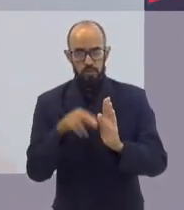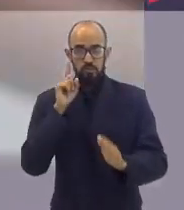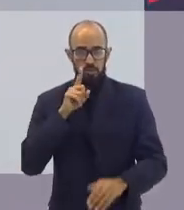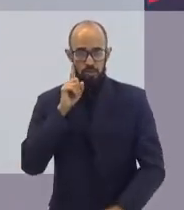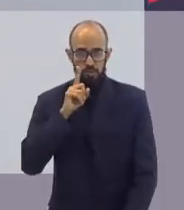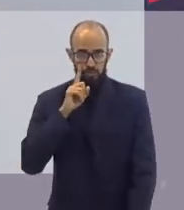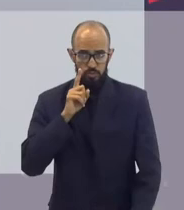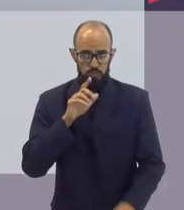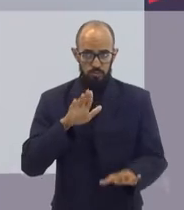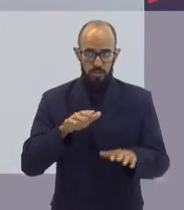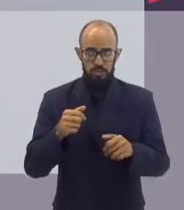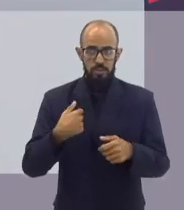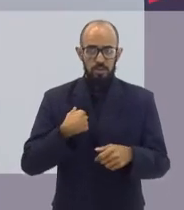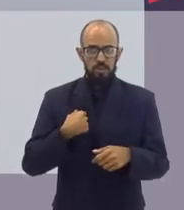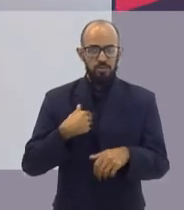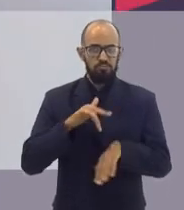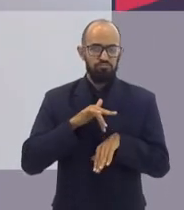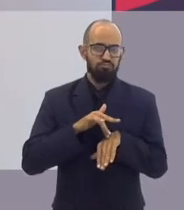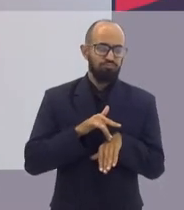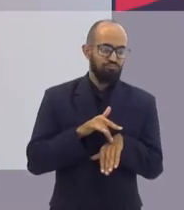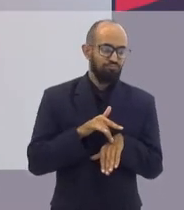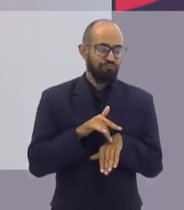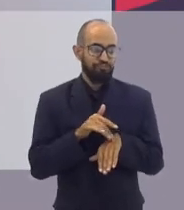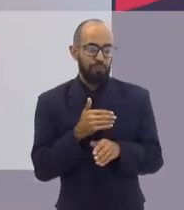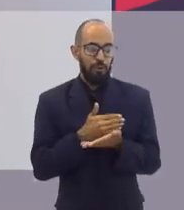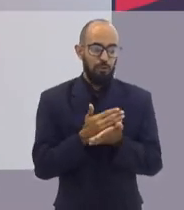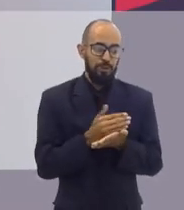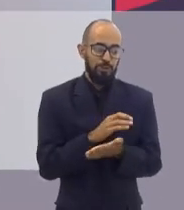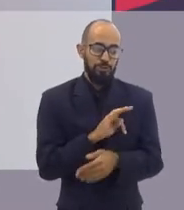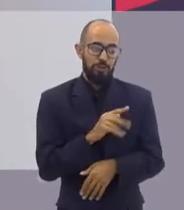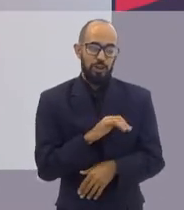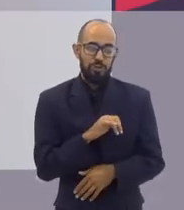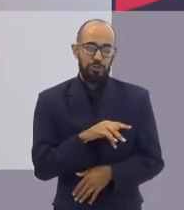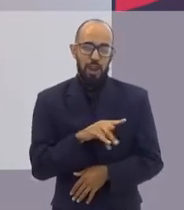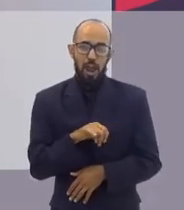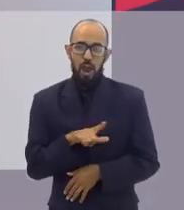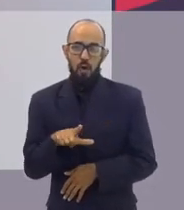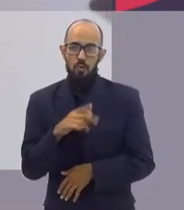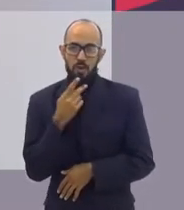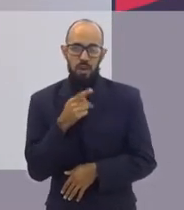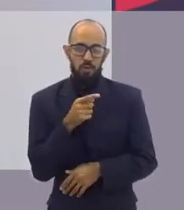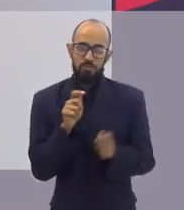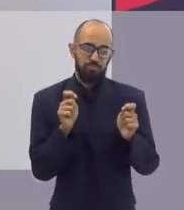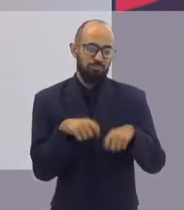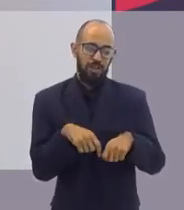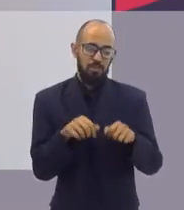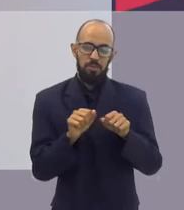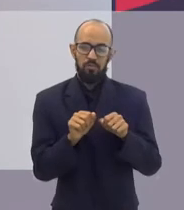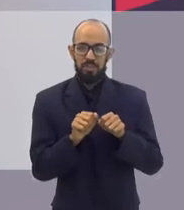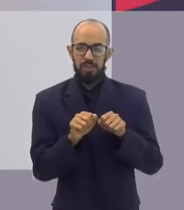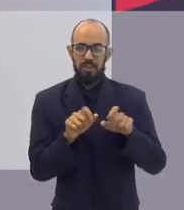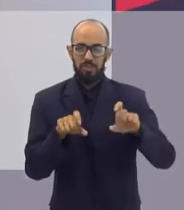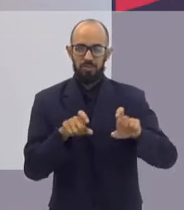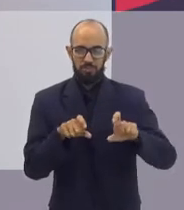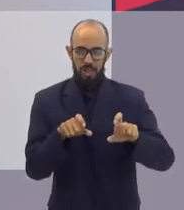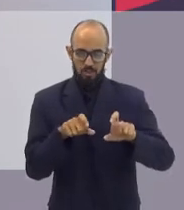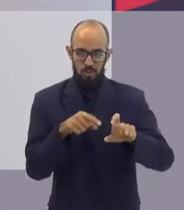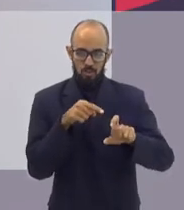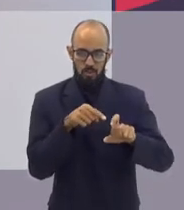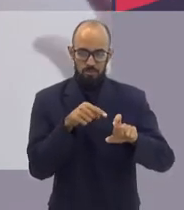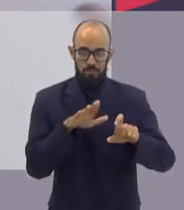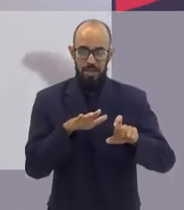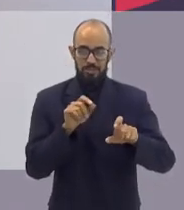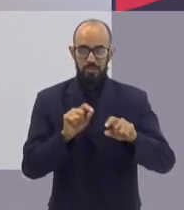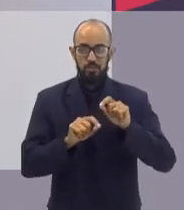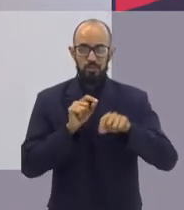muito desapontado quando o Xexéu me disse que não dava para fazer um jogo digital. Eu achava, não, tem que ser moderno, um jogo digital. Tal. Mas aí a